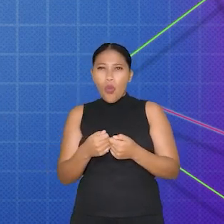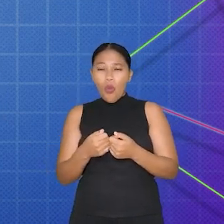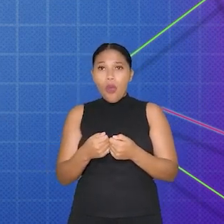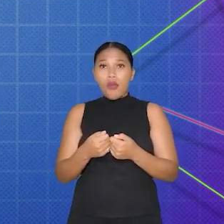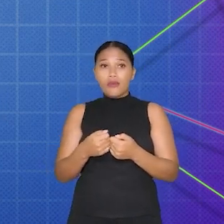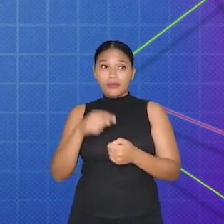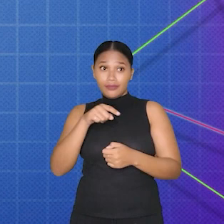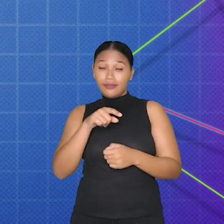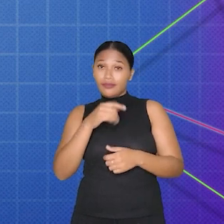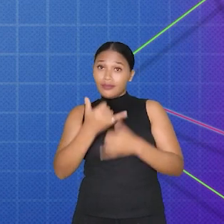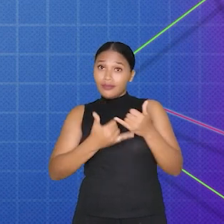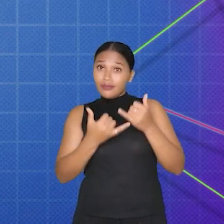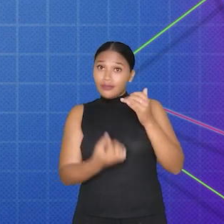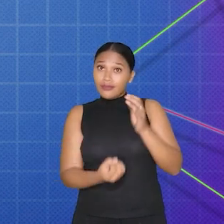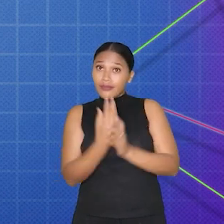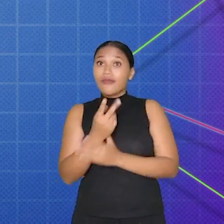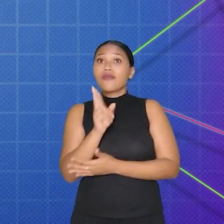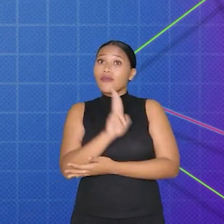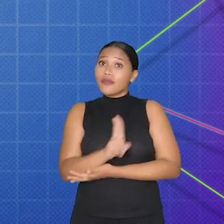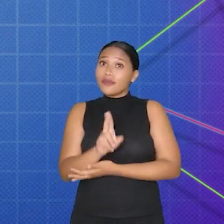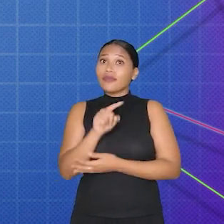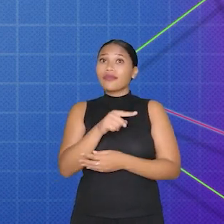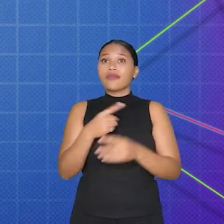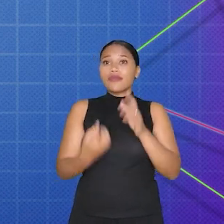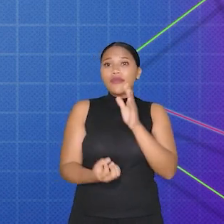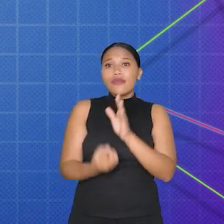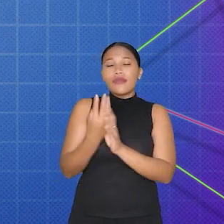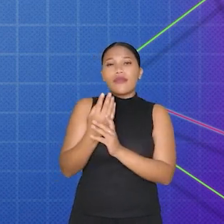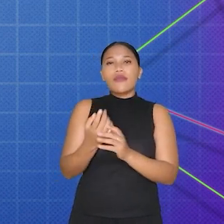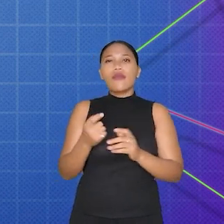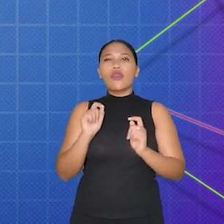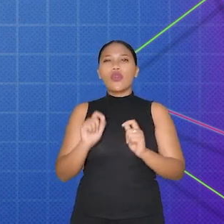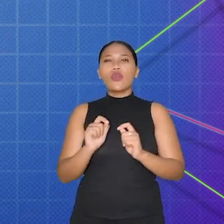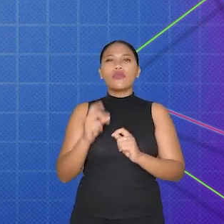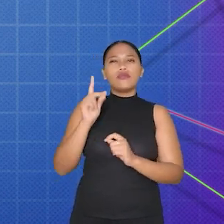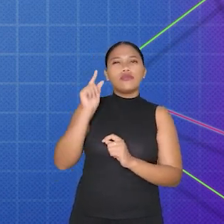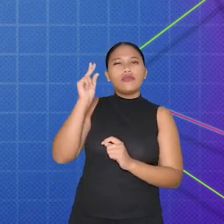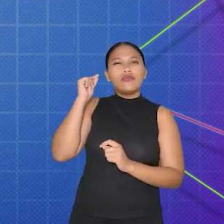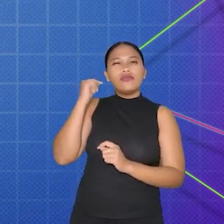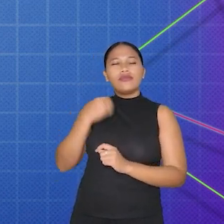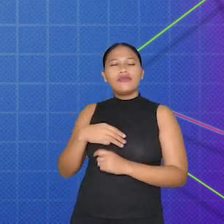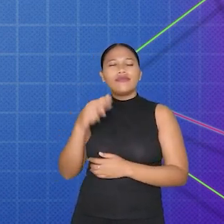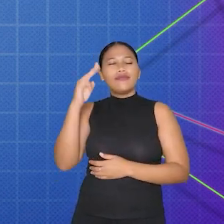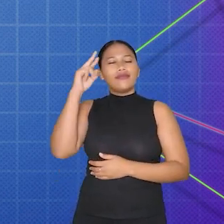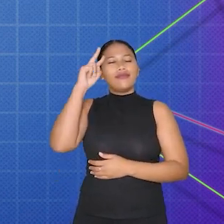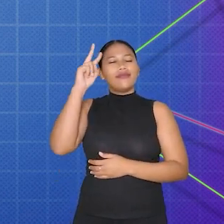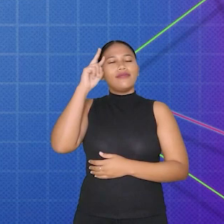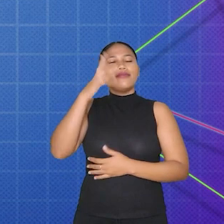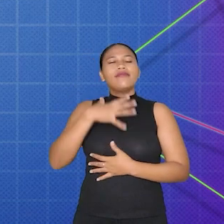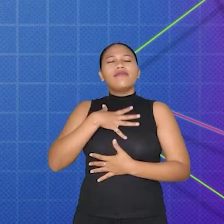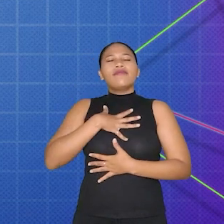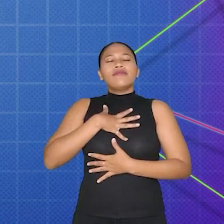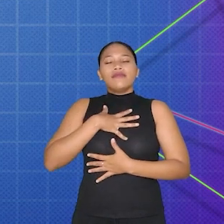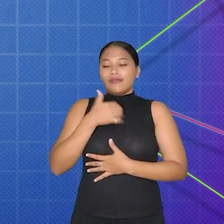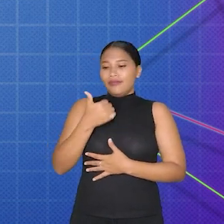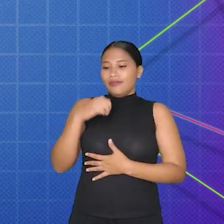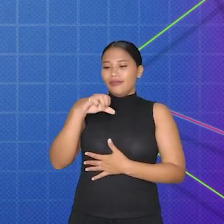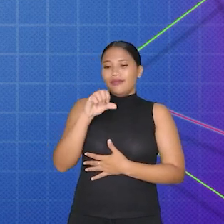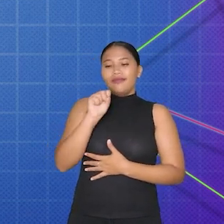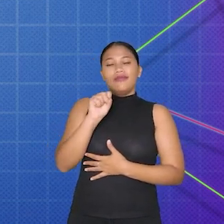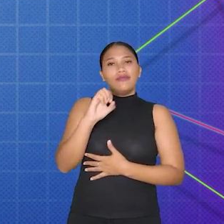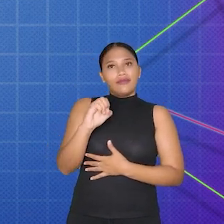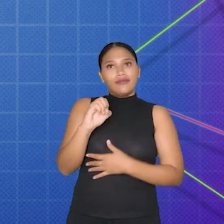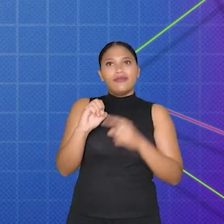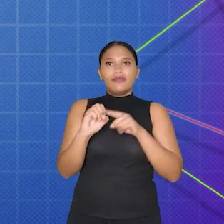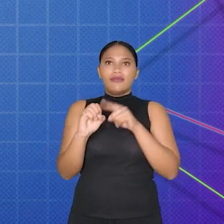Muitos desenvolvedores de jogos independentes utilizam a pixel art para criar jogos com uma estética retrô e nostálgica, que remetem aos jogos da década